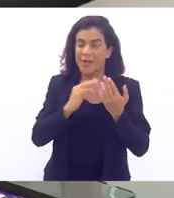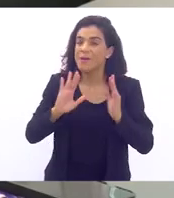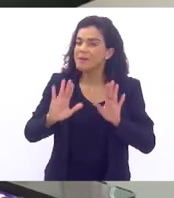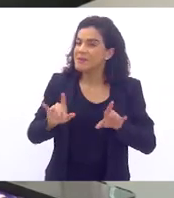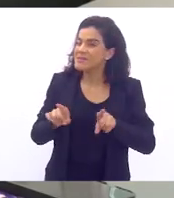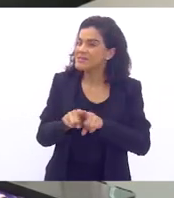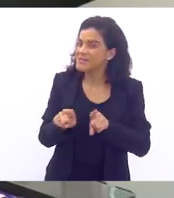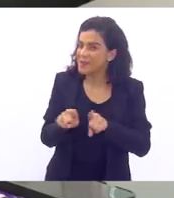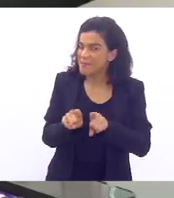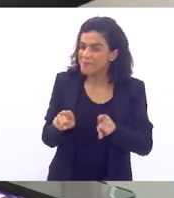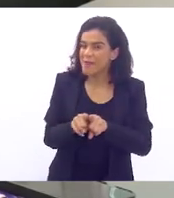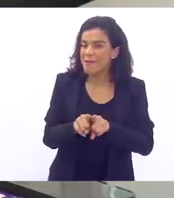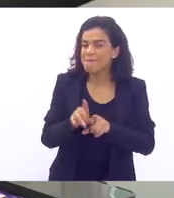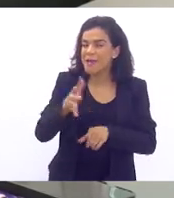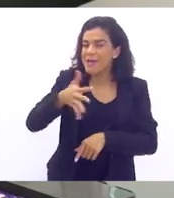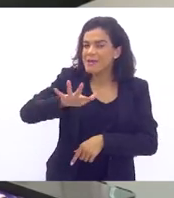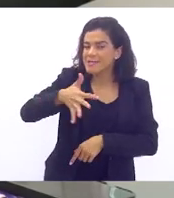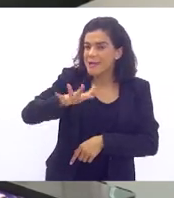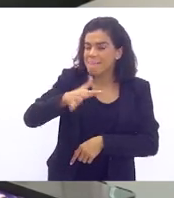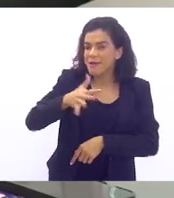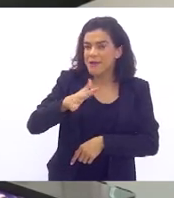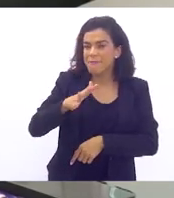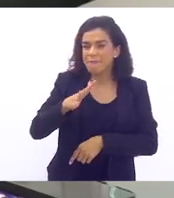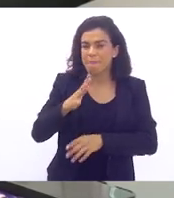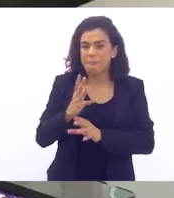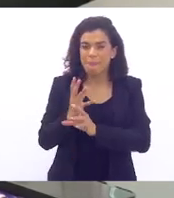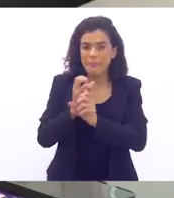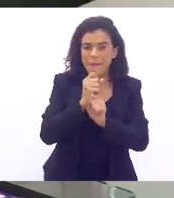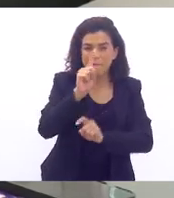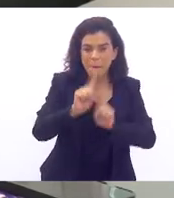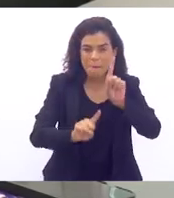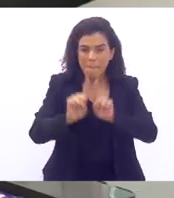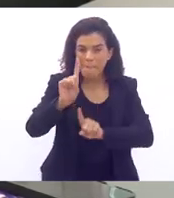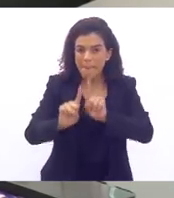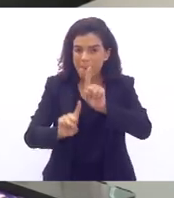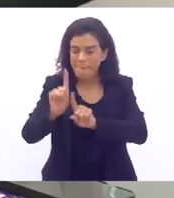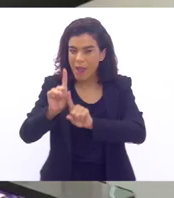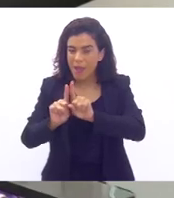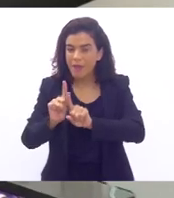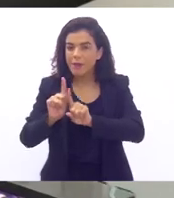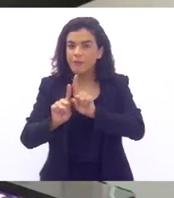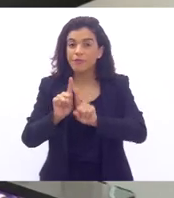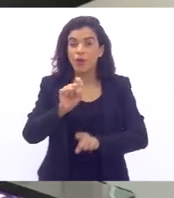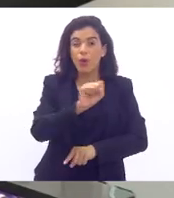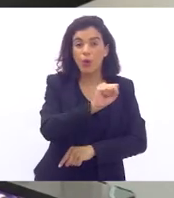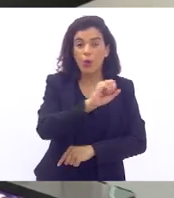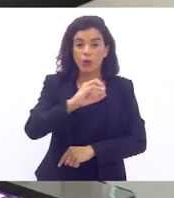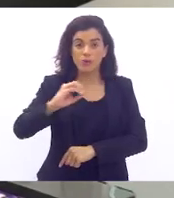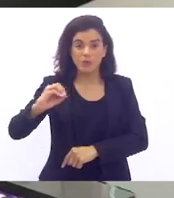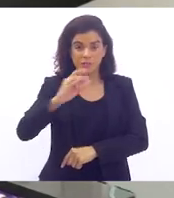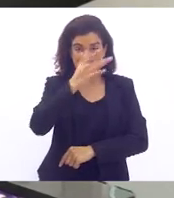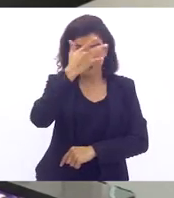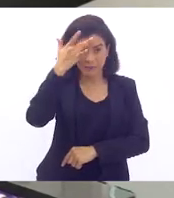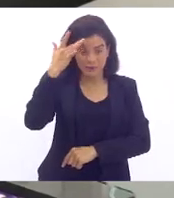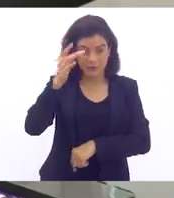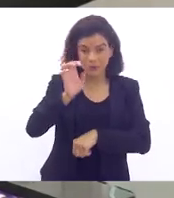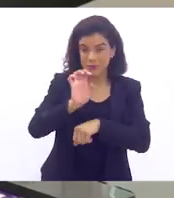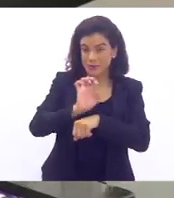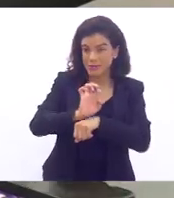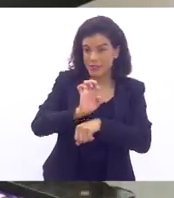lidando com aproximadamente no último no últimos dados estatísticos aí de 800 pessoas mais ou menos no